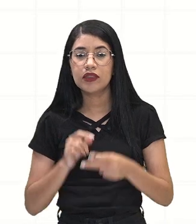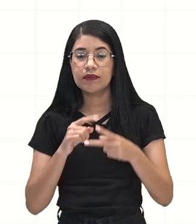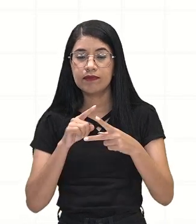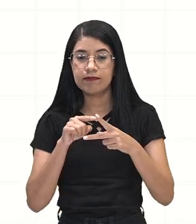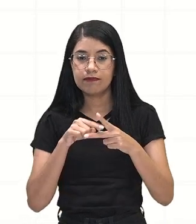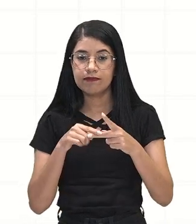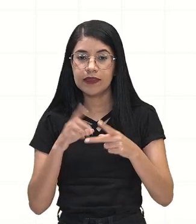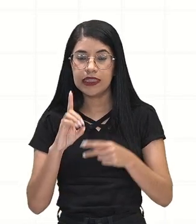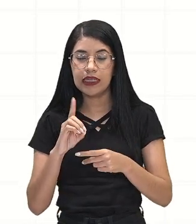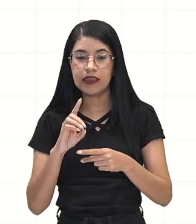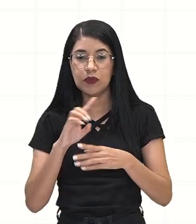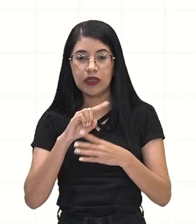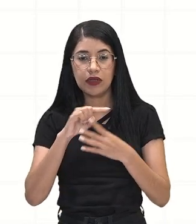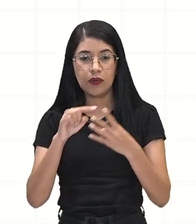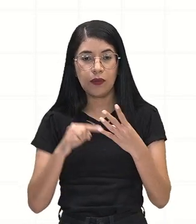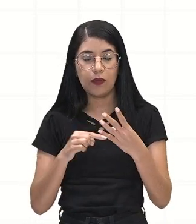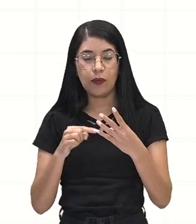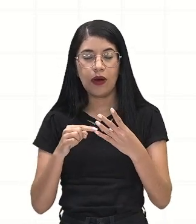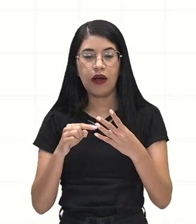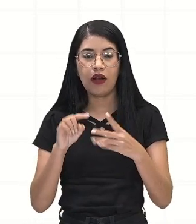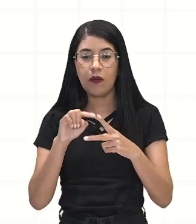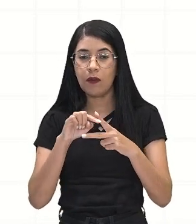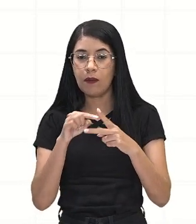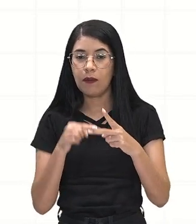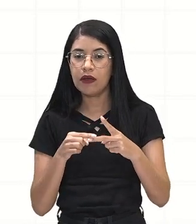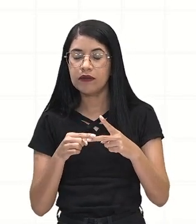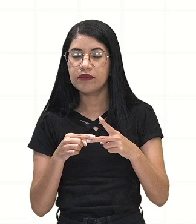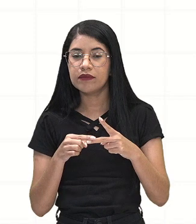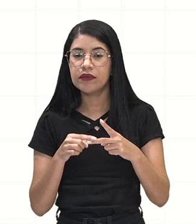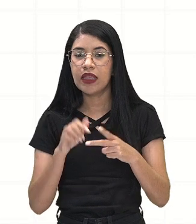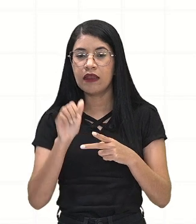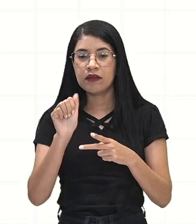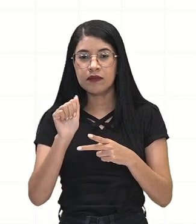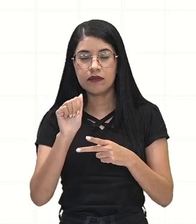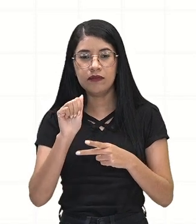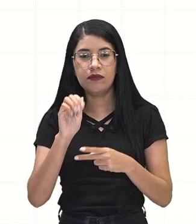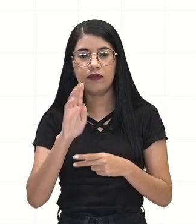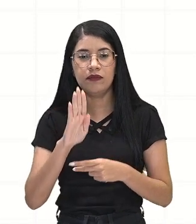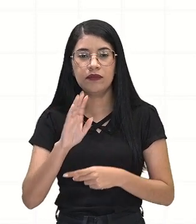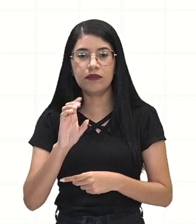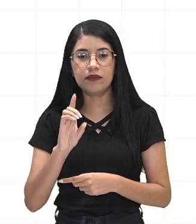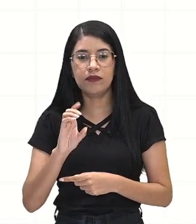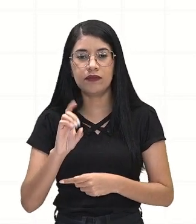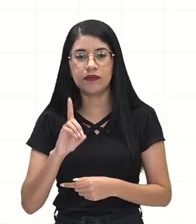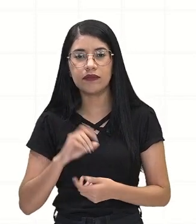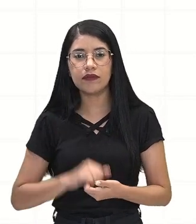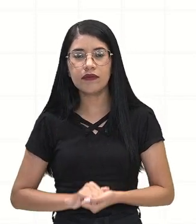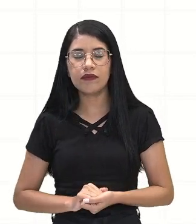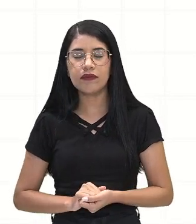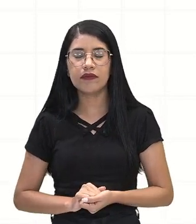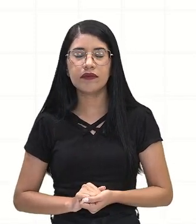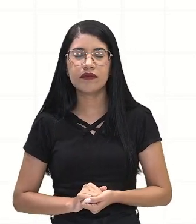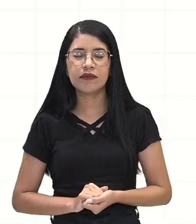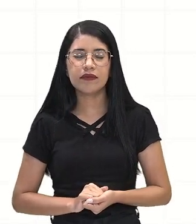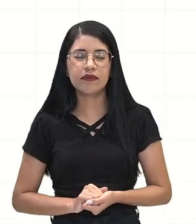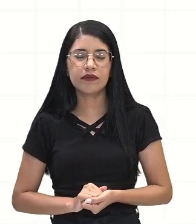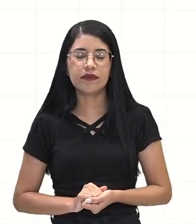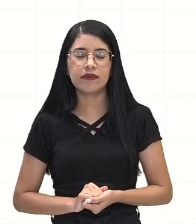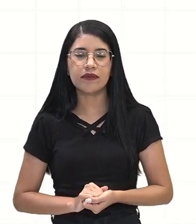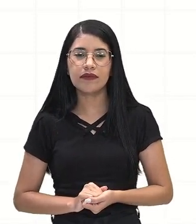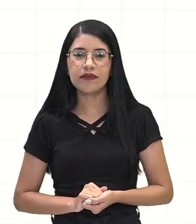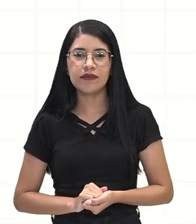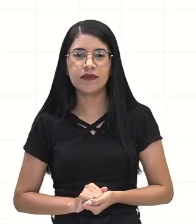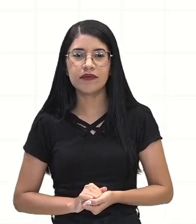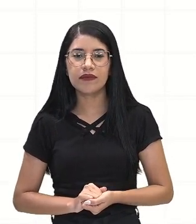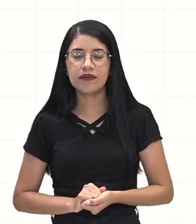de D. Correto? O que é que eu posso afirmar? Que os ângulos correspondentes são congruentes.